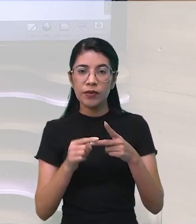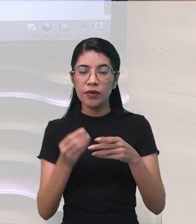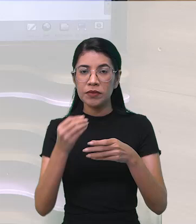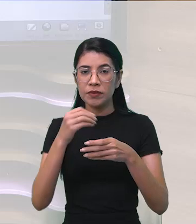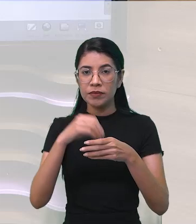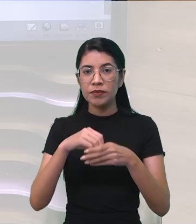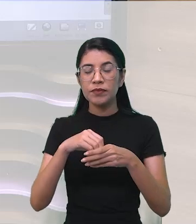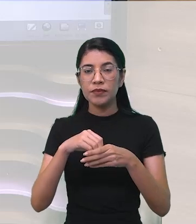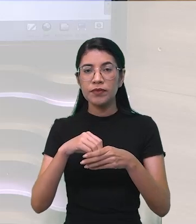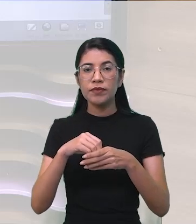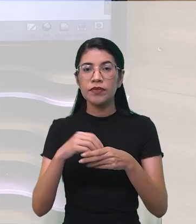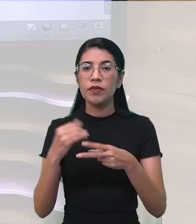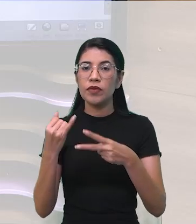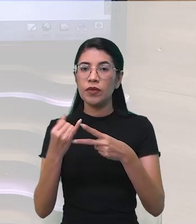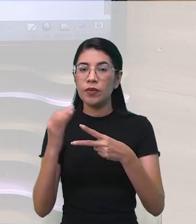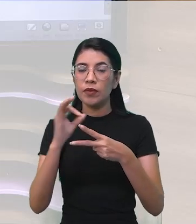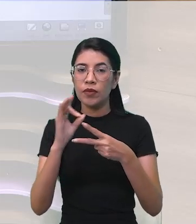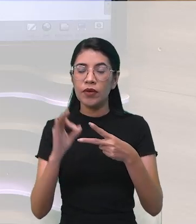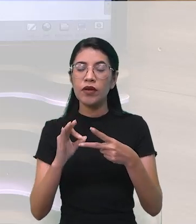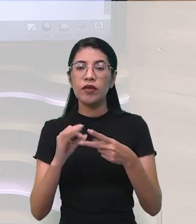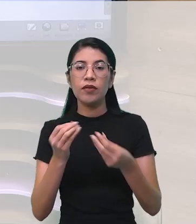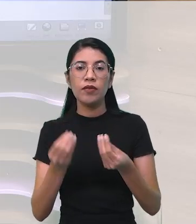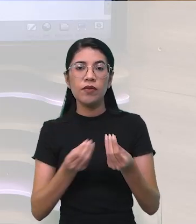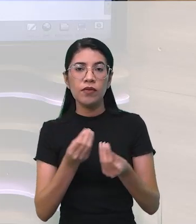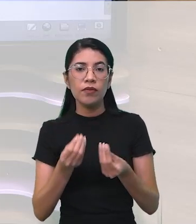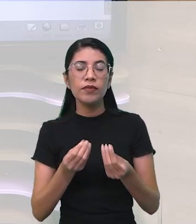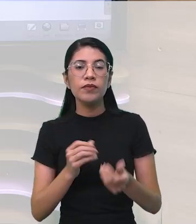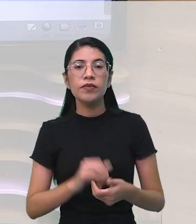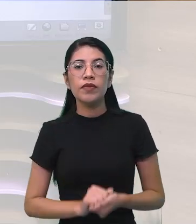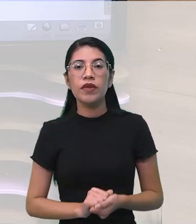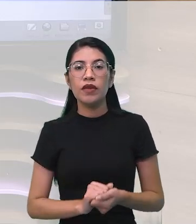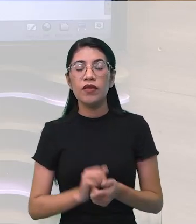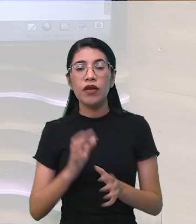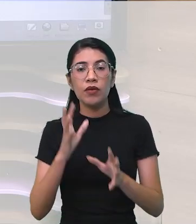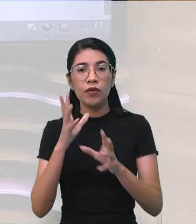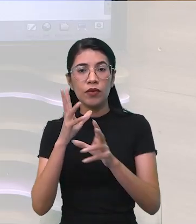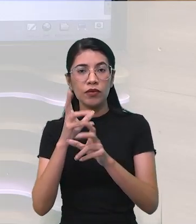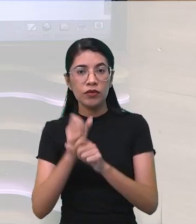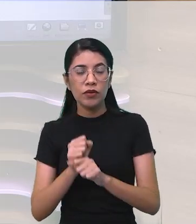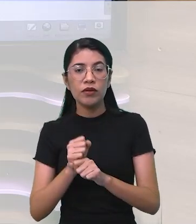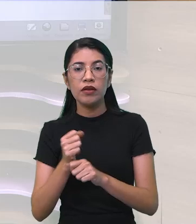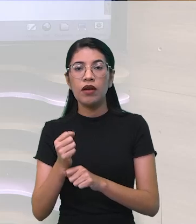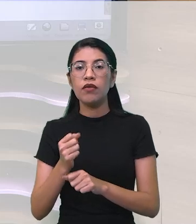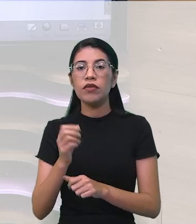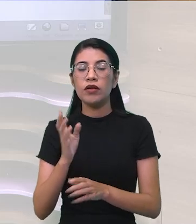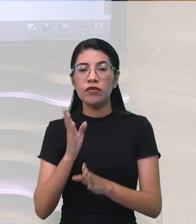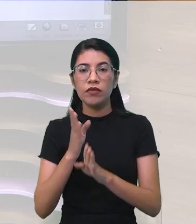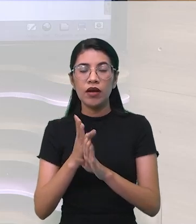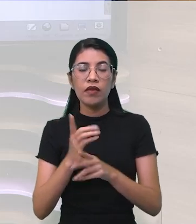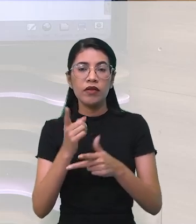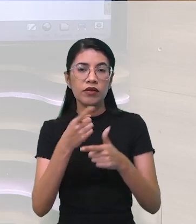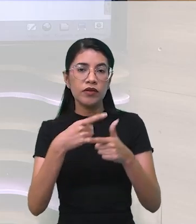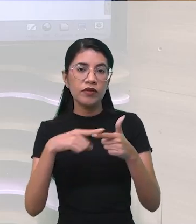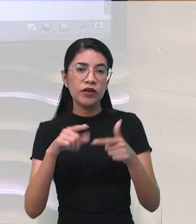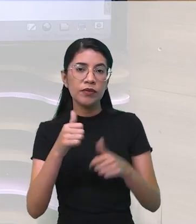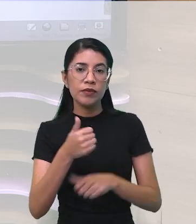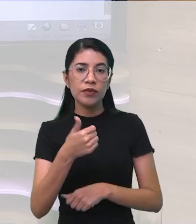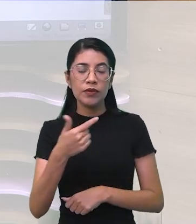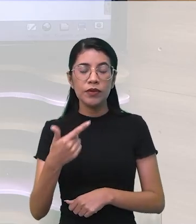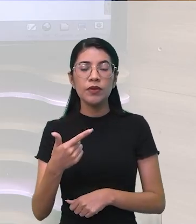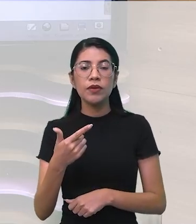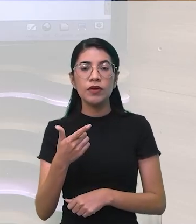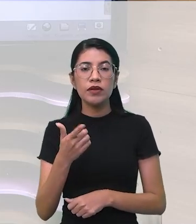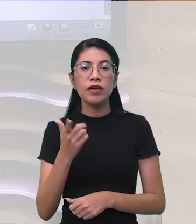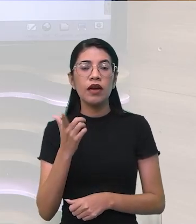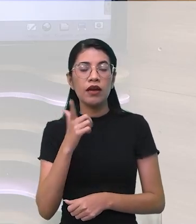dentro desse polígono, você vai pegar esse total aqui, esse somatório, e vai dividir por 12. Aí você vai